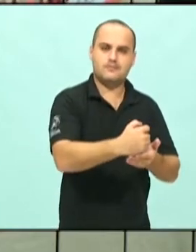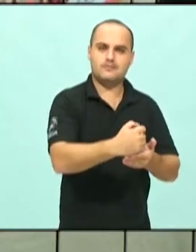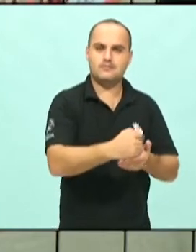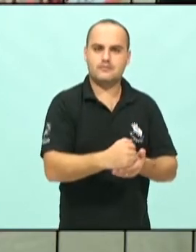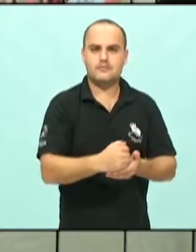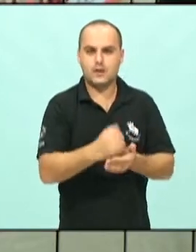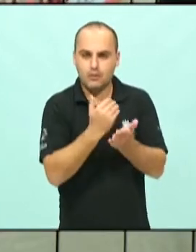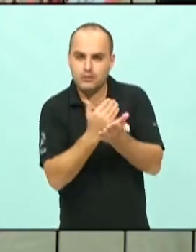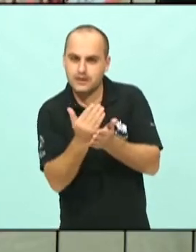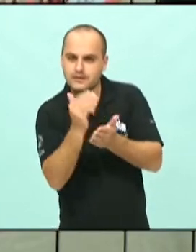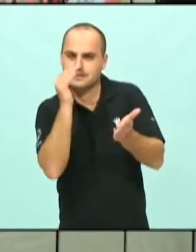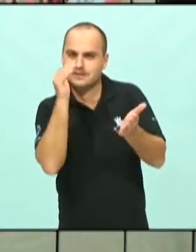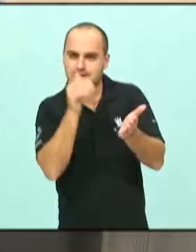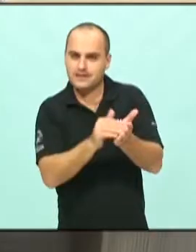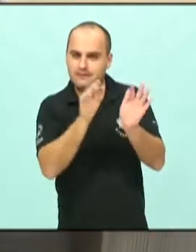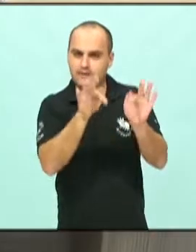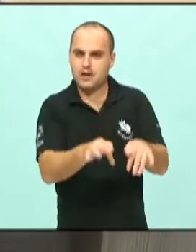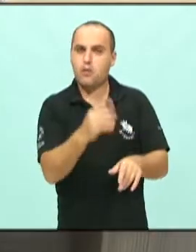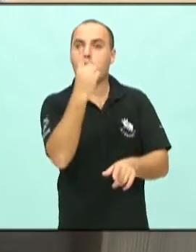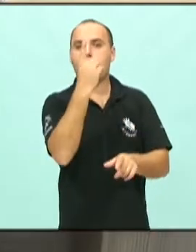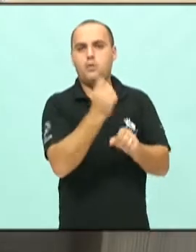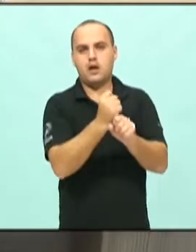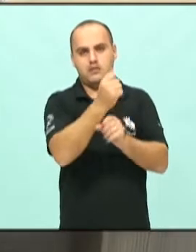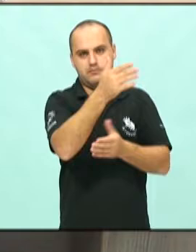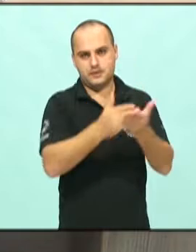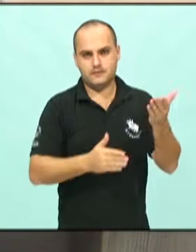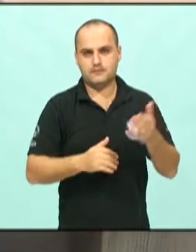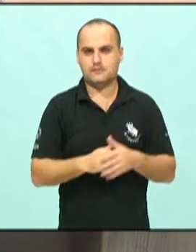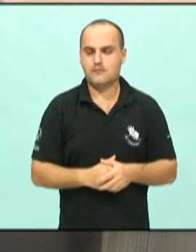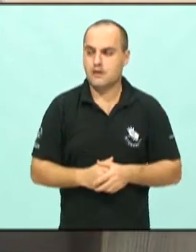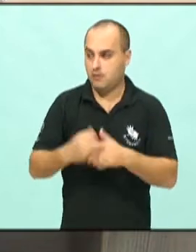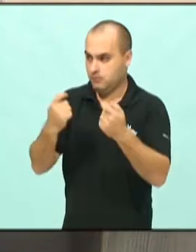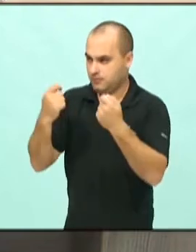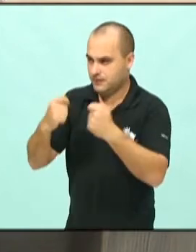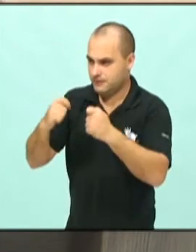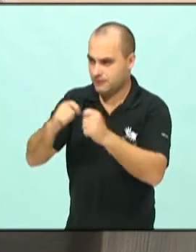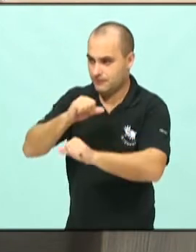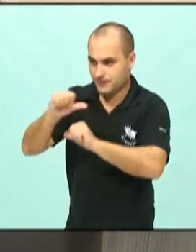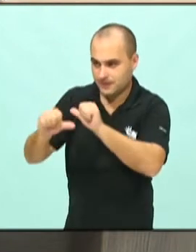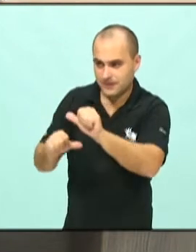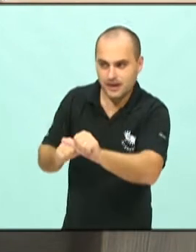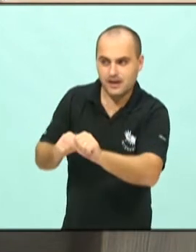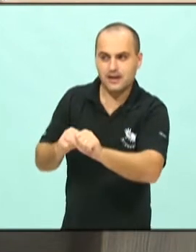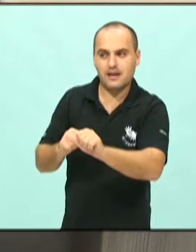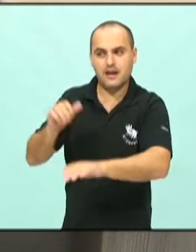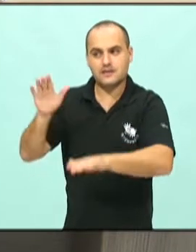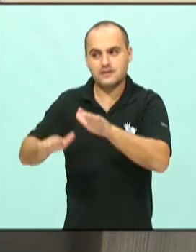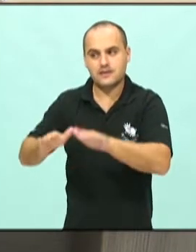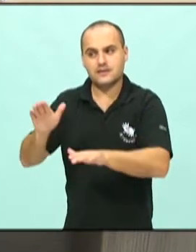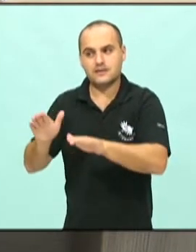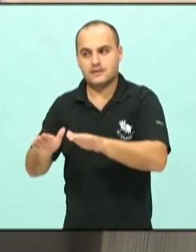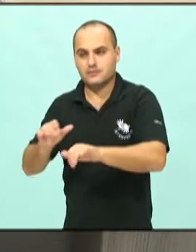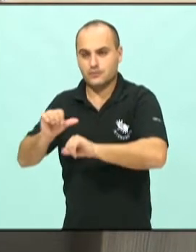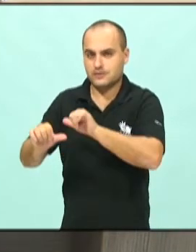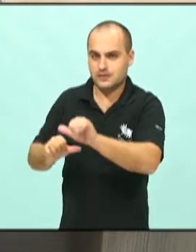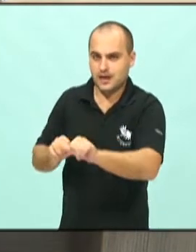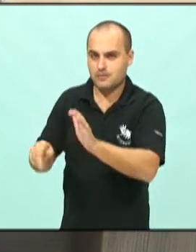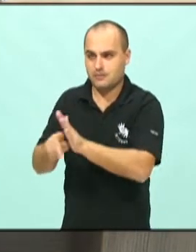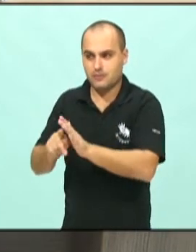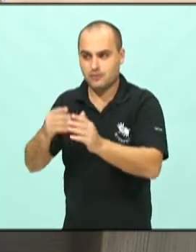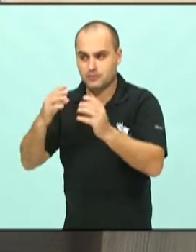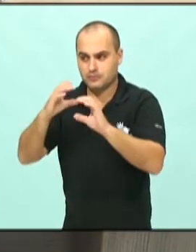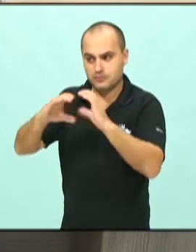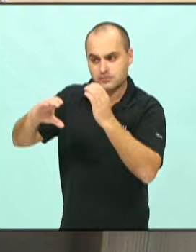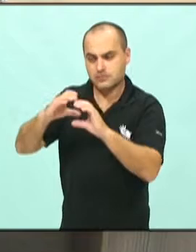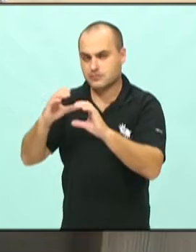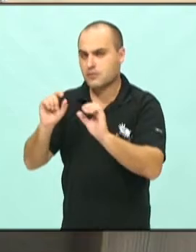início até o final foram mais ou menos 1 ano e meio. Teve que remodelar alguns arranjos, às vezes voltar atrás em alguma proposta? Em geral,